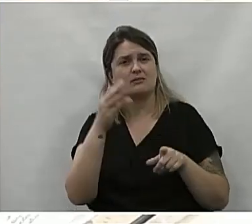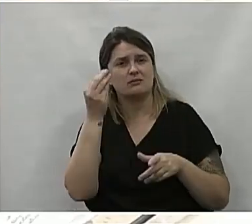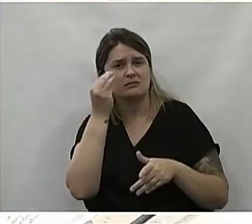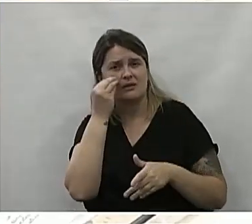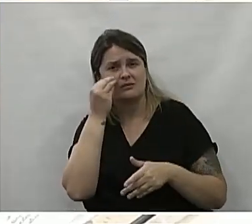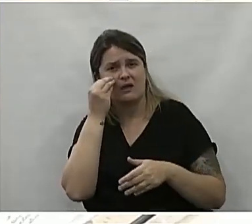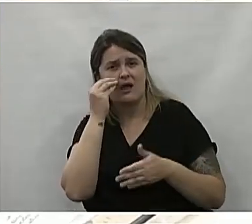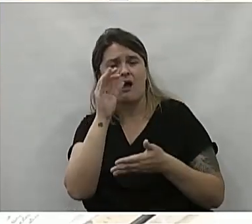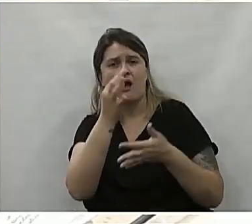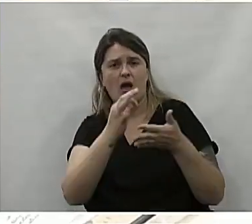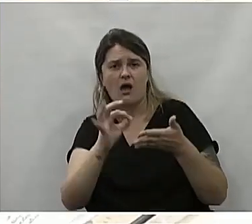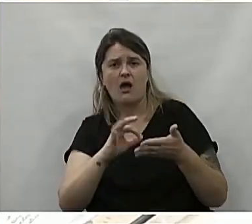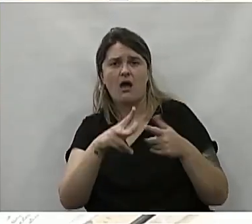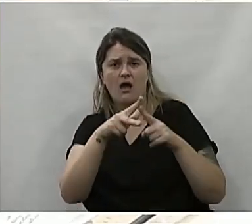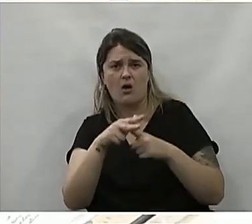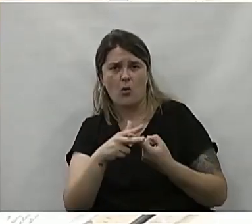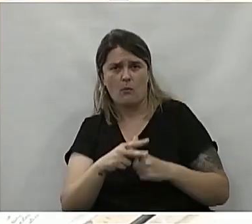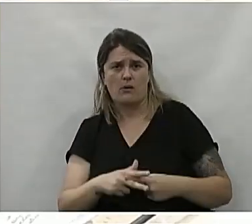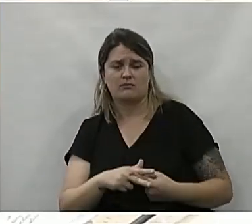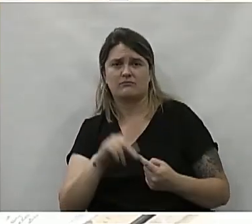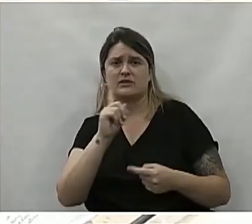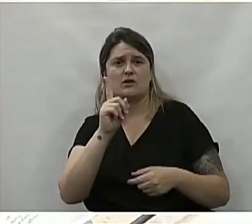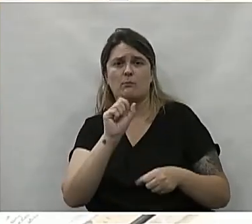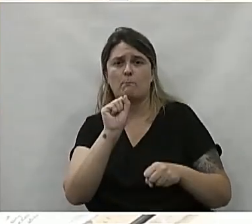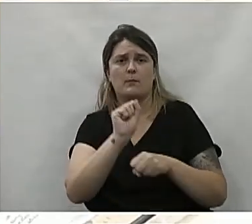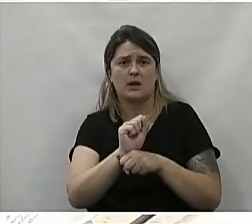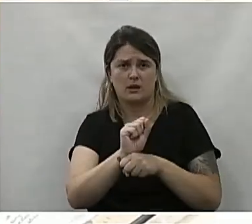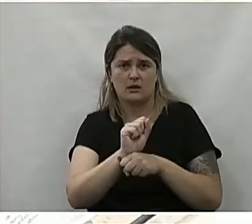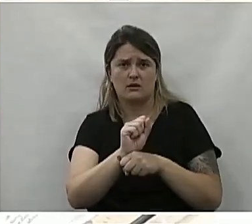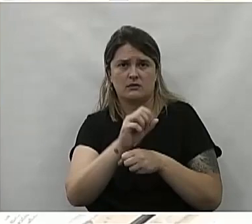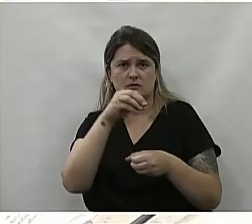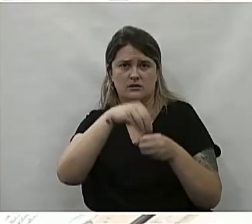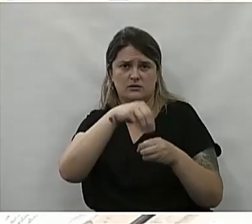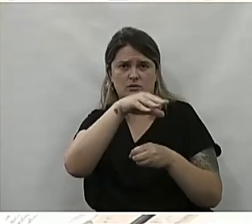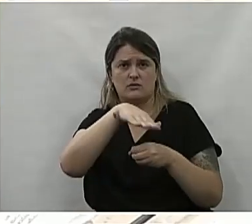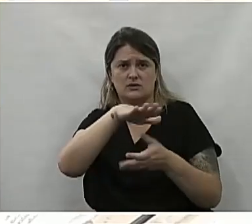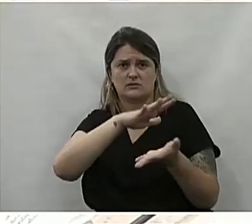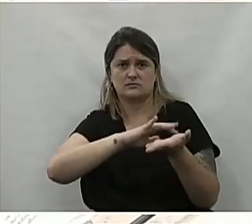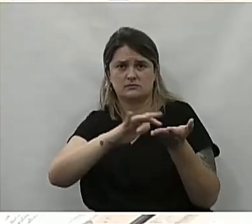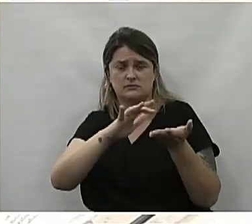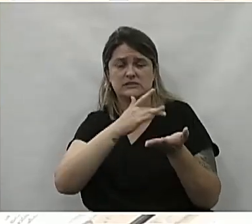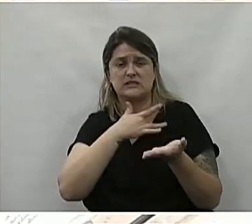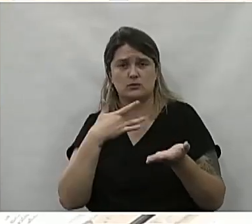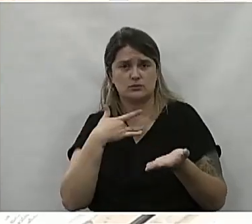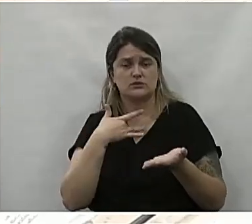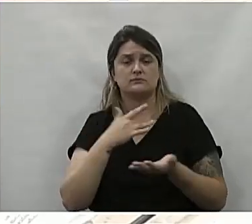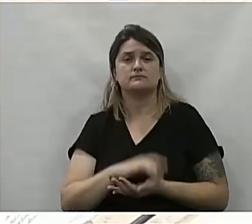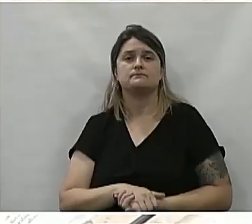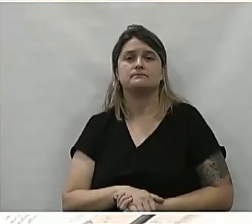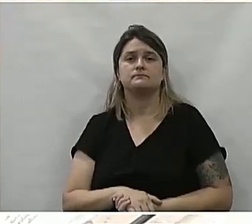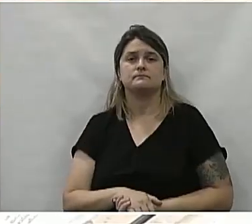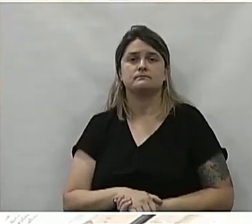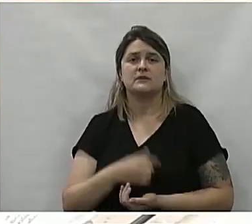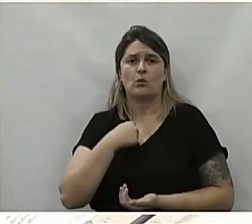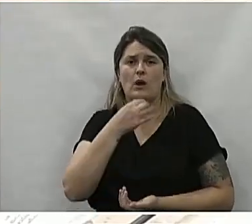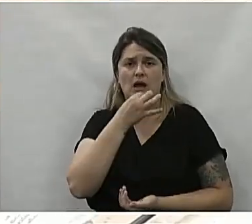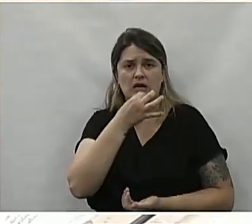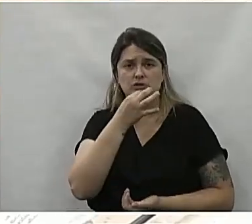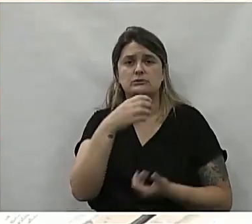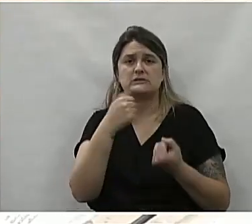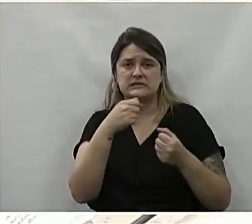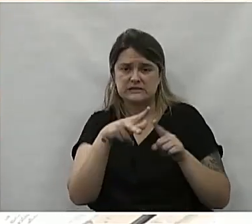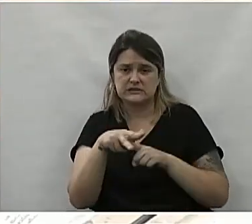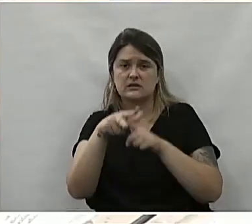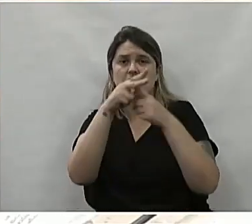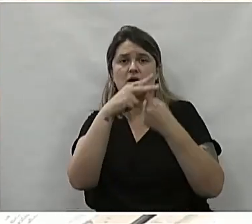Corrigir Para não ficar Parado Dentro da saúde Então eu acho Que tem que Ser